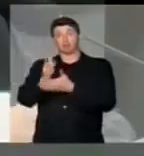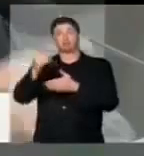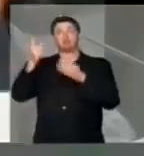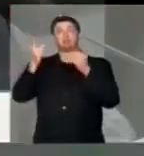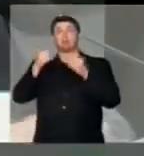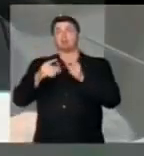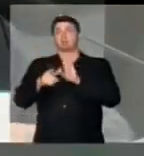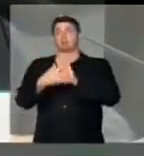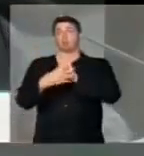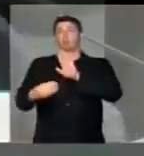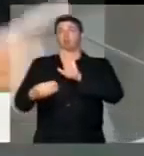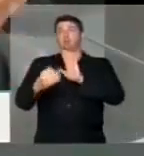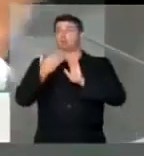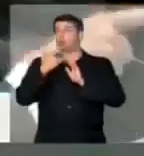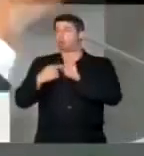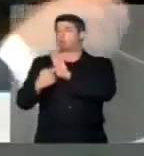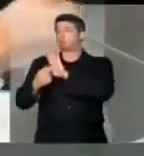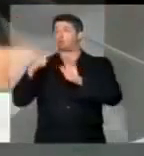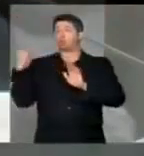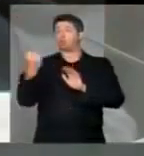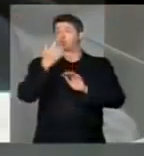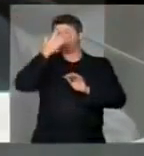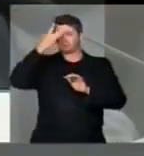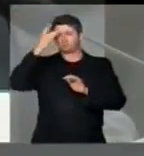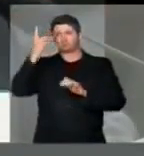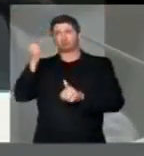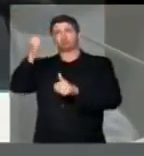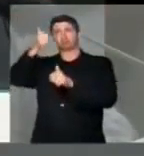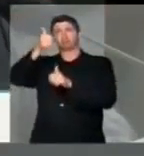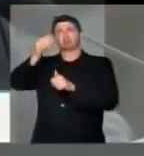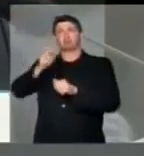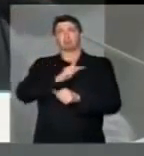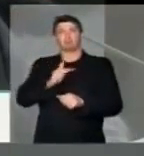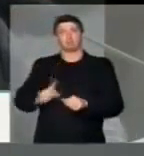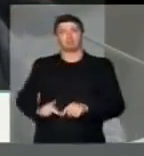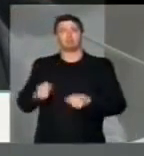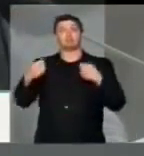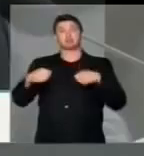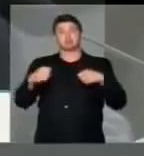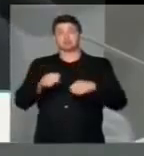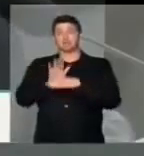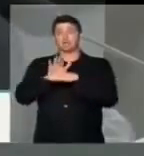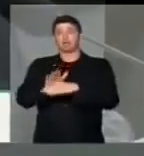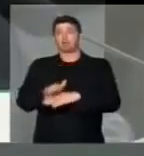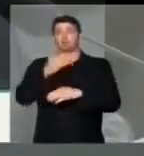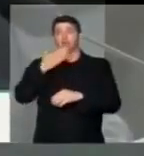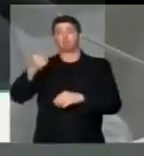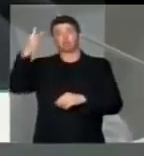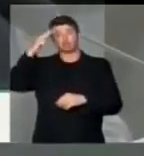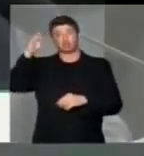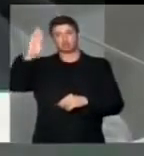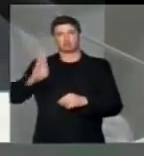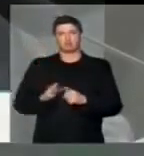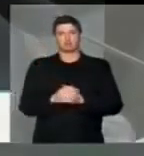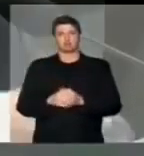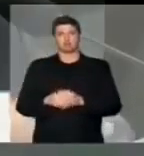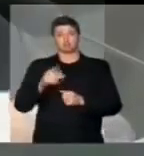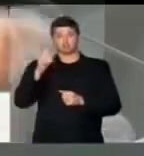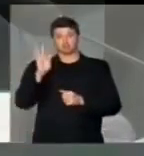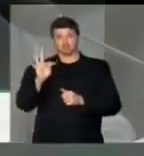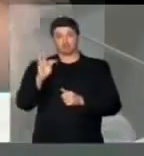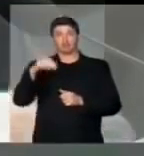Alex Manente, que é o nosso representante nesta comissão. Vamos a plenário para lá votar e dizer: o Senado que processe, dê o